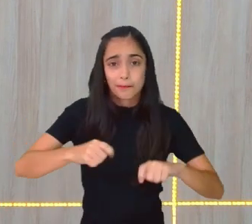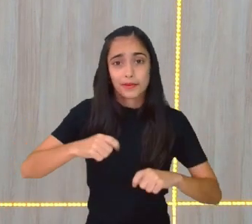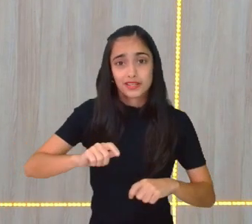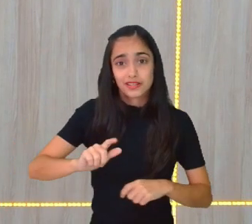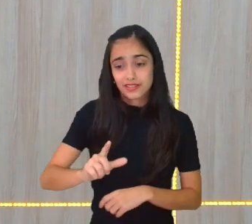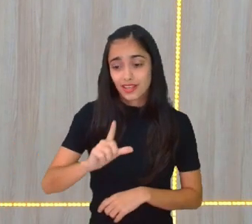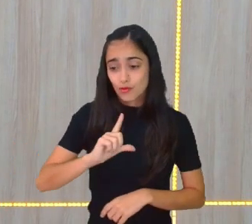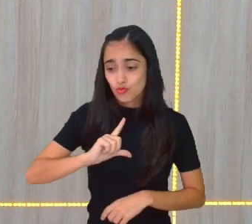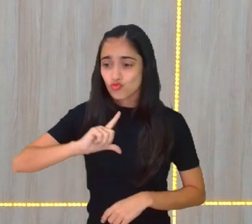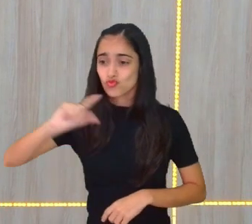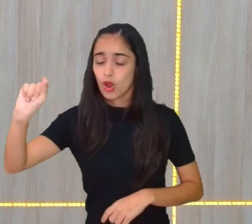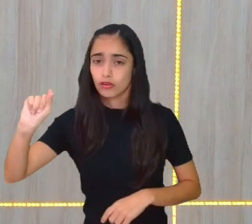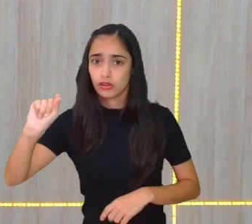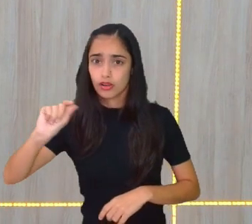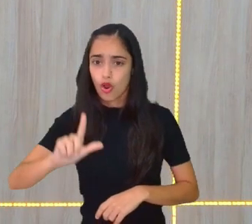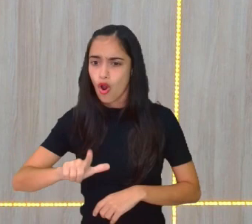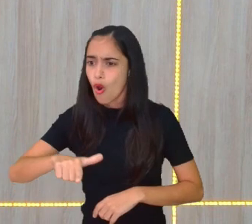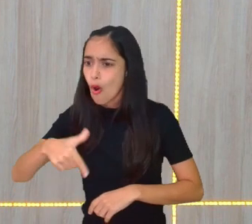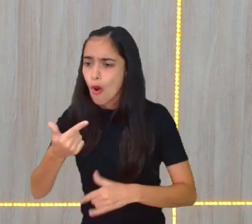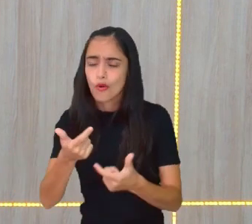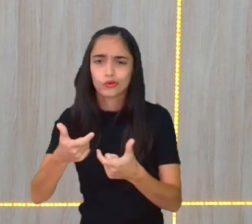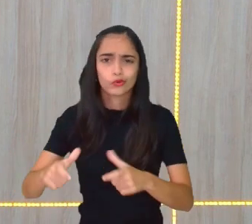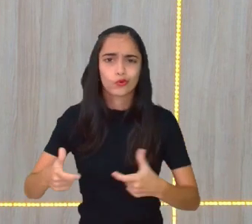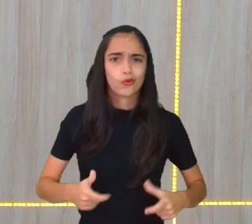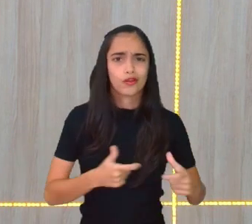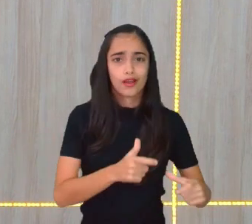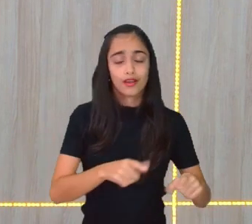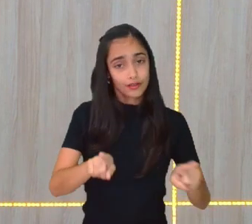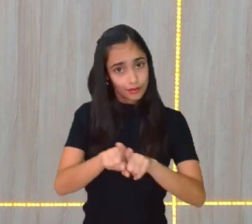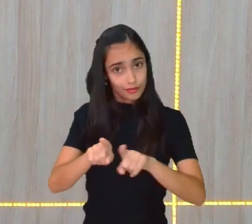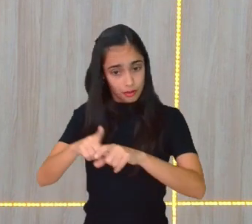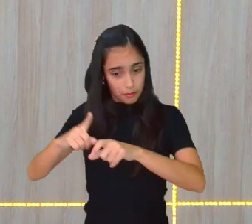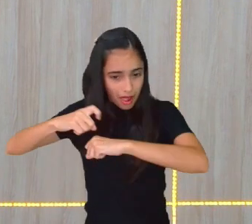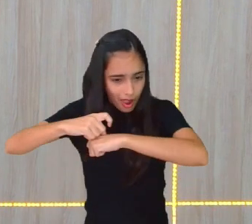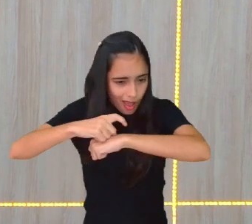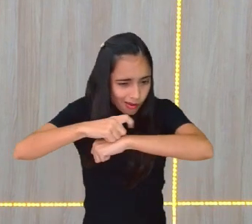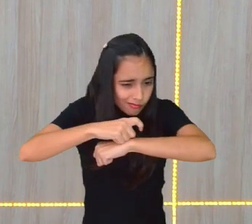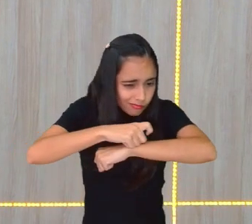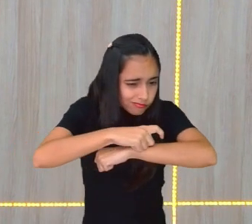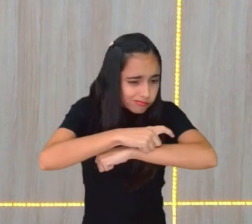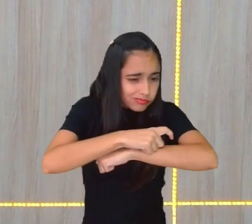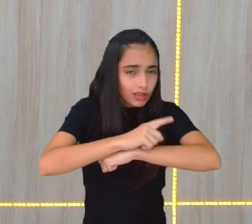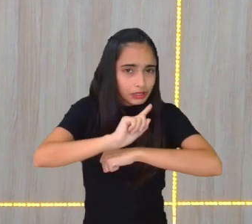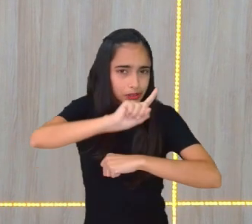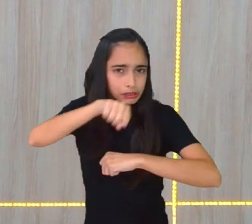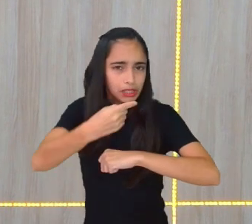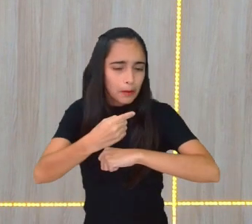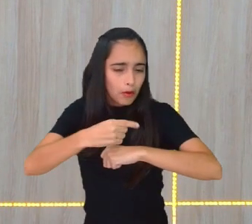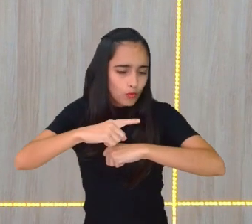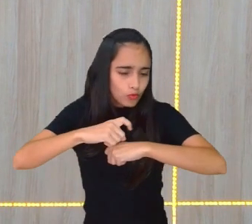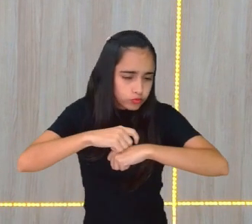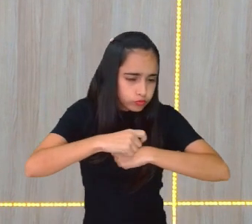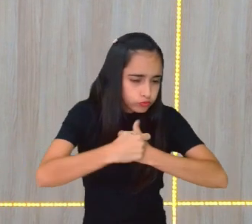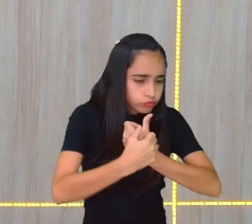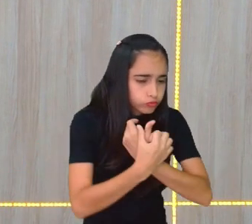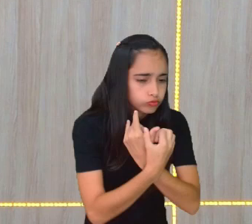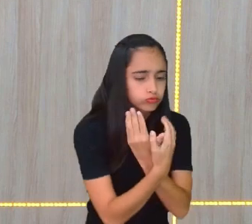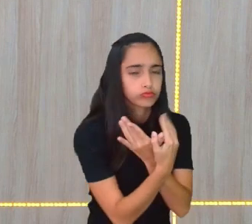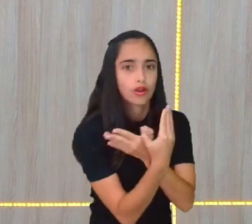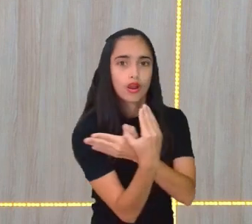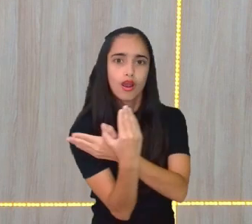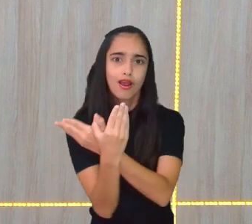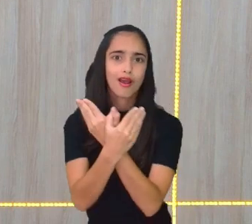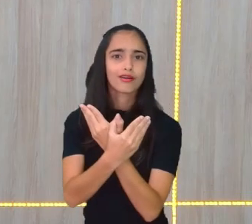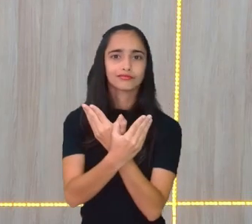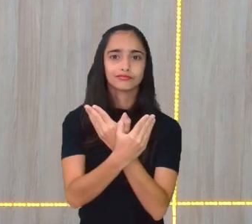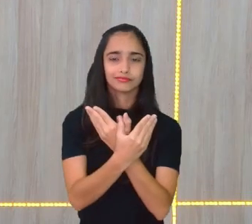da princesa. Até as lagartas, que ainda nem viraram borboletas, já estavam assustadas, porque sabiam que seriam caçadas. Vamos ver como essa